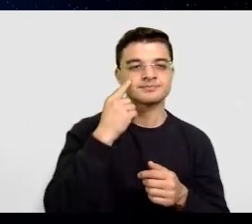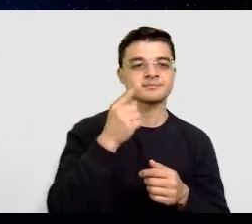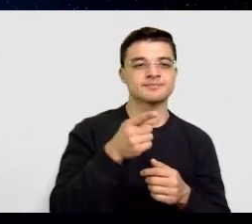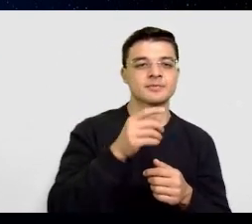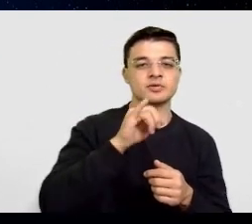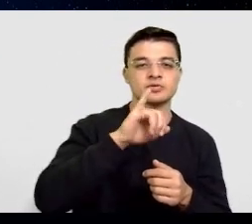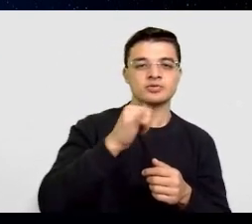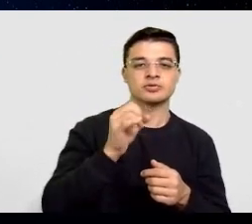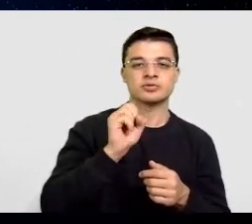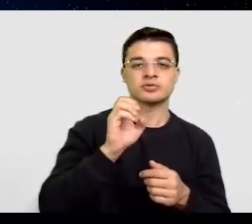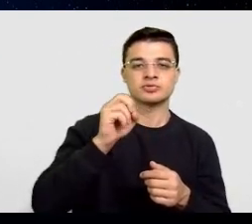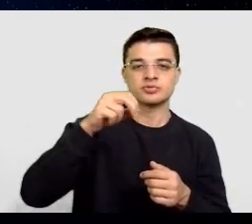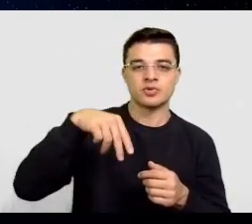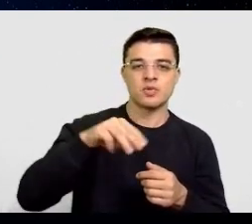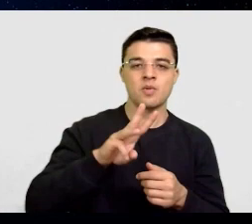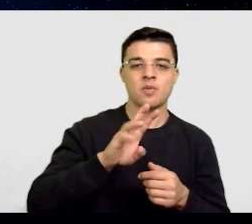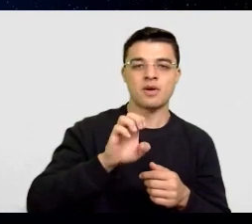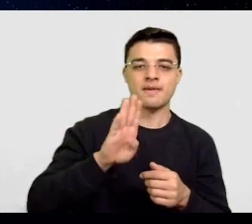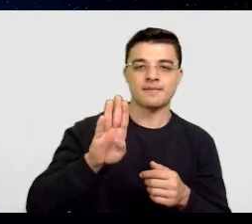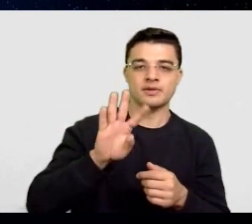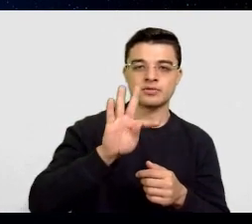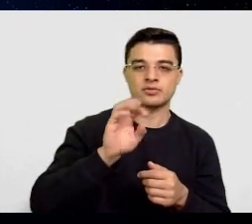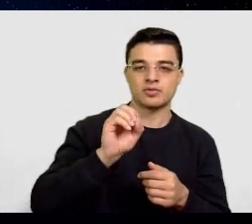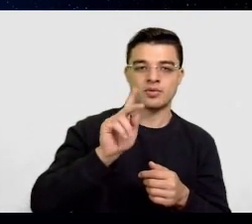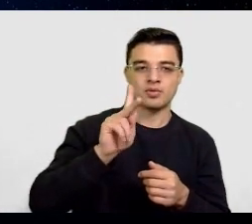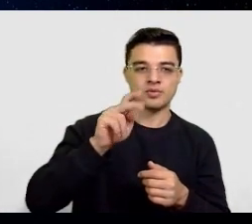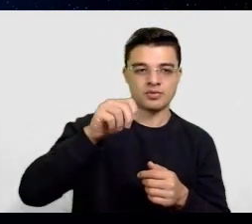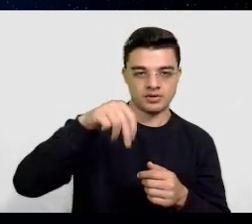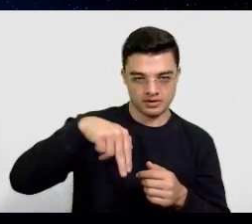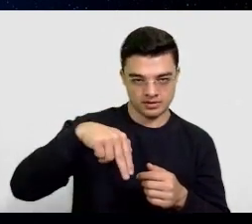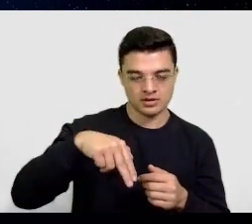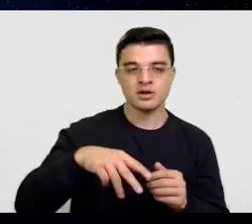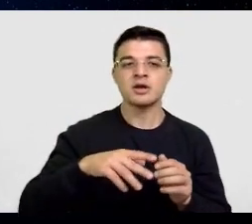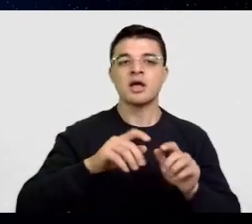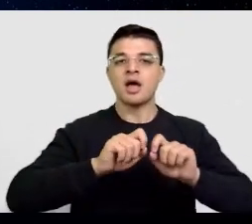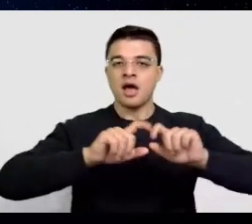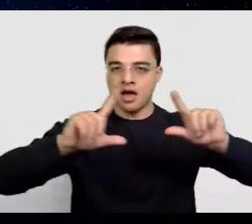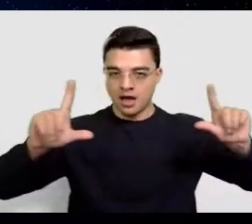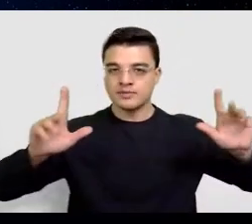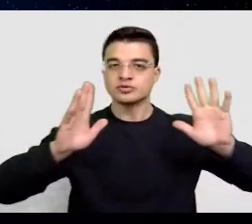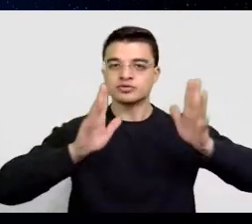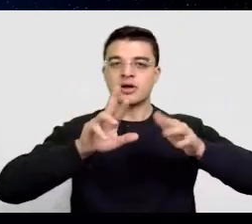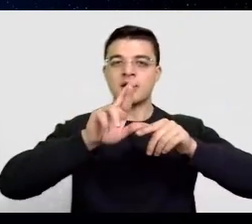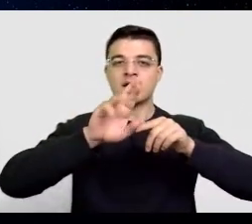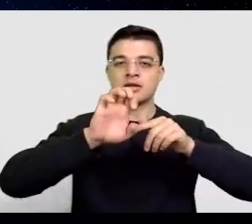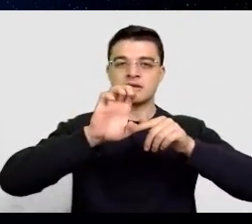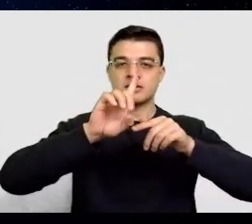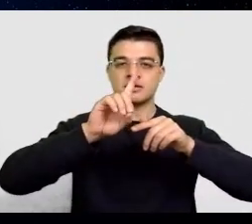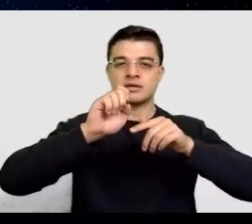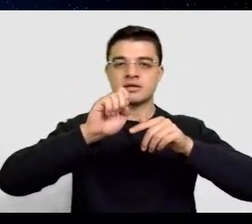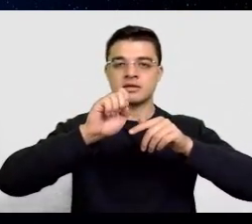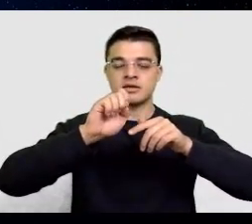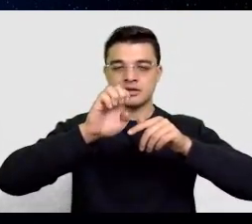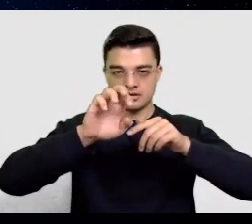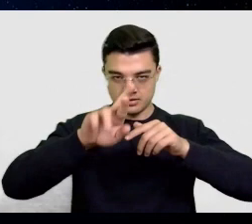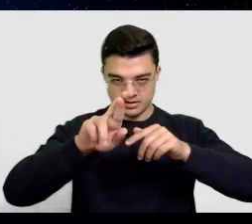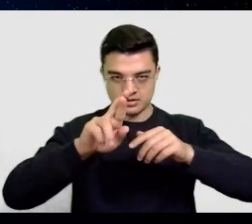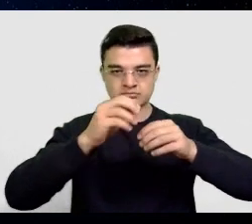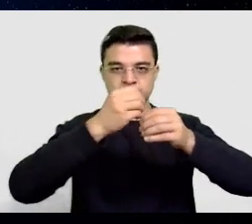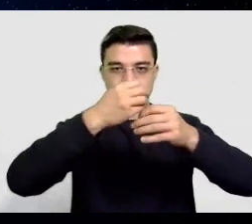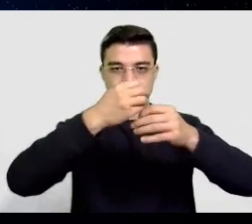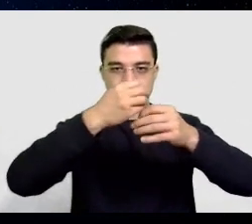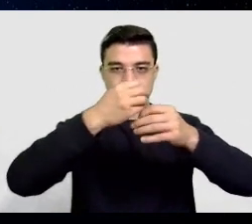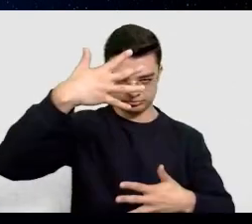Web Token que ele recebe, assinado, destrincha para a gente o header, destaco aqui o parâmetro JKU, que é